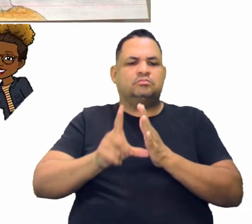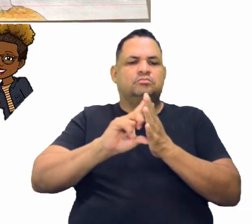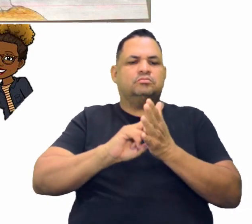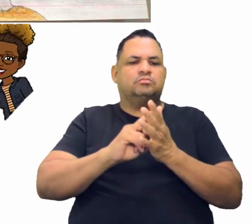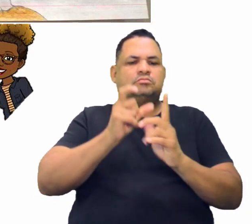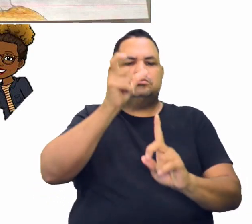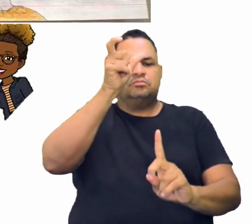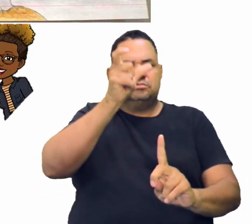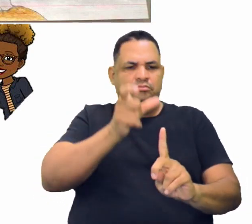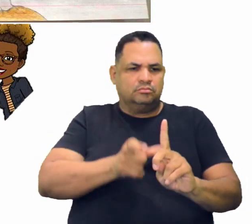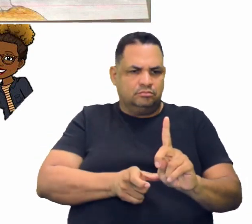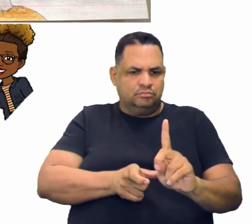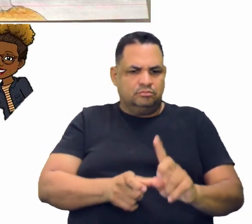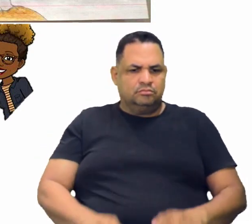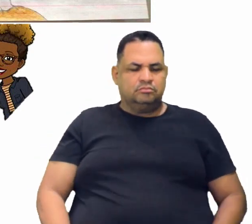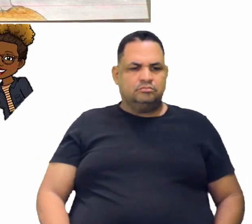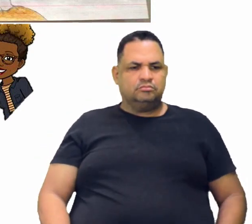do sujeito.